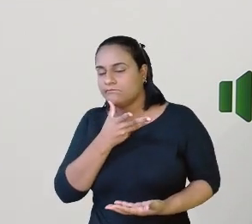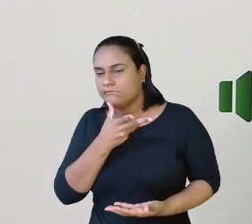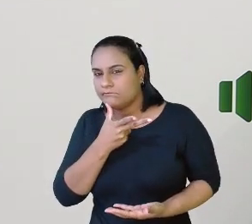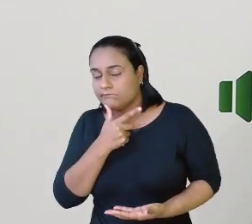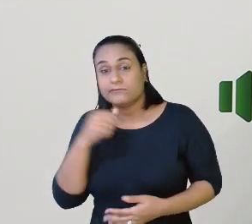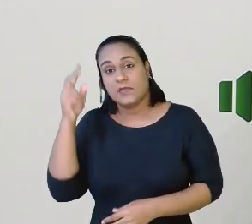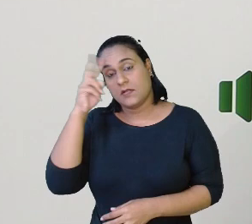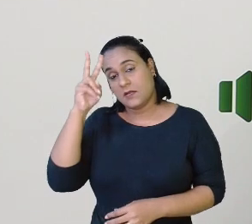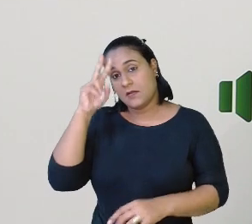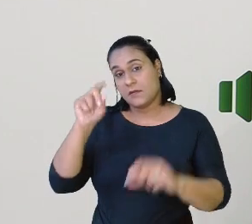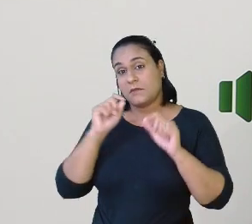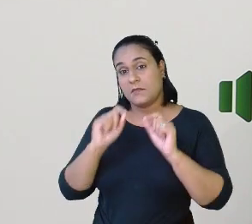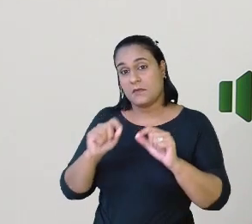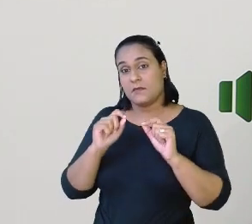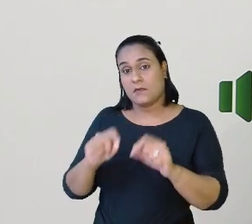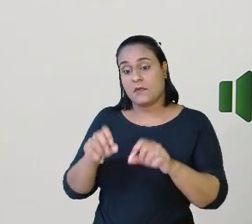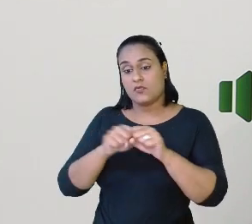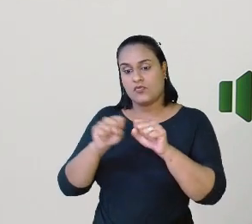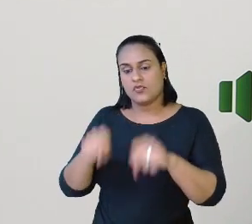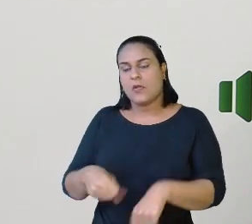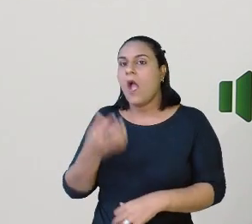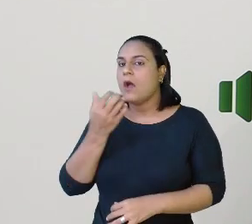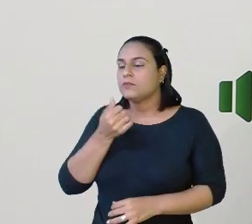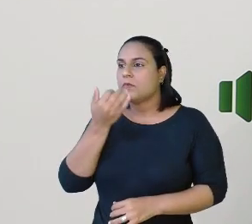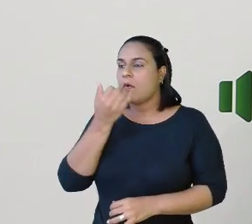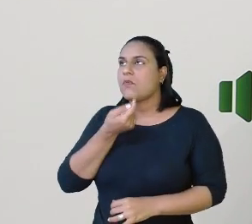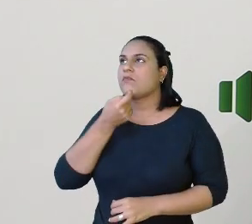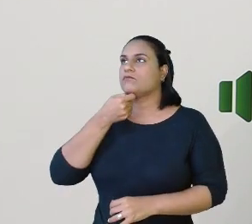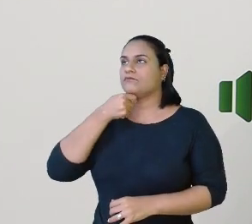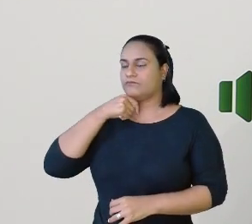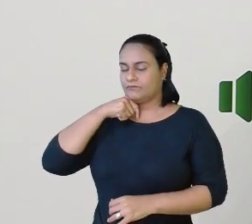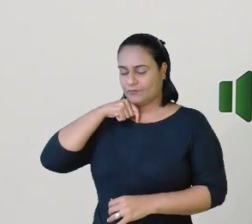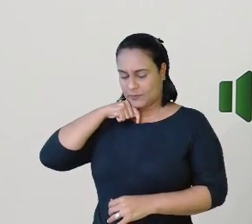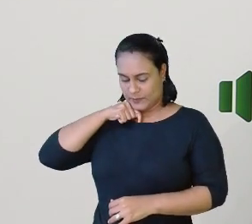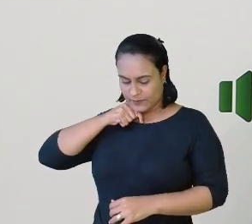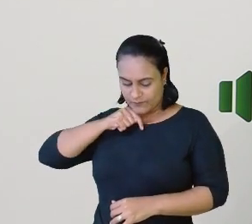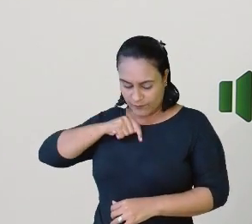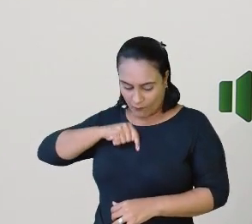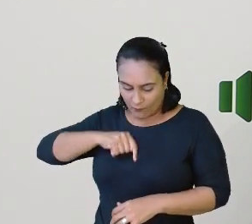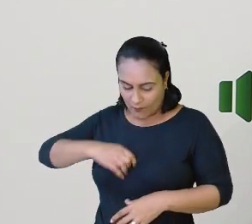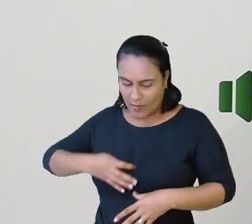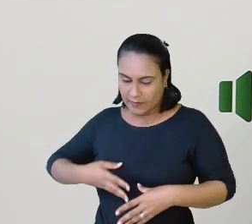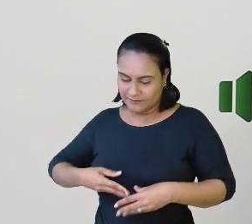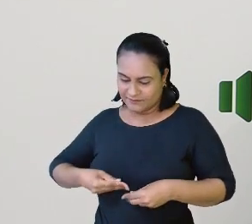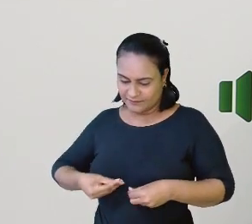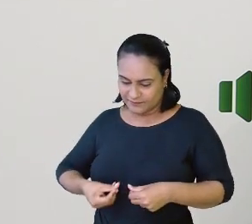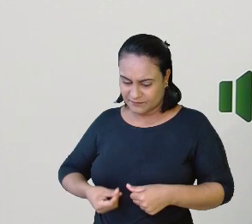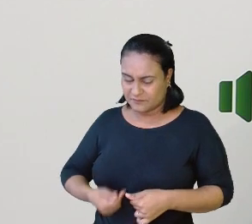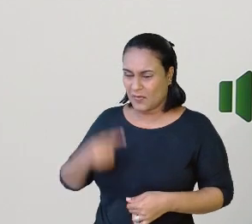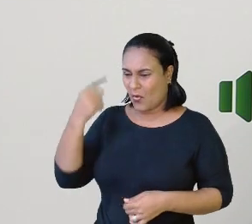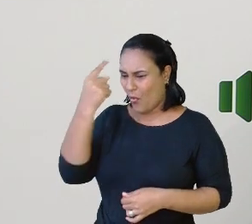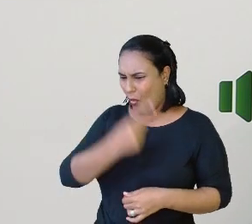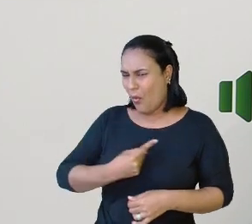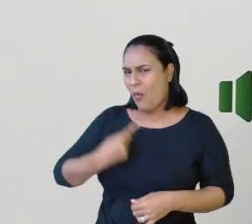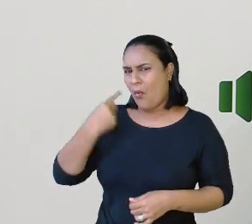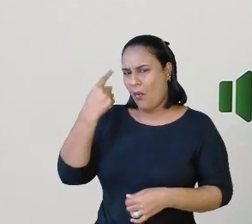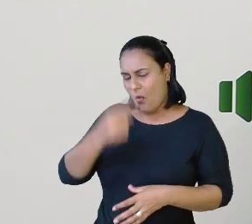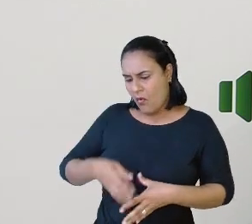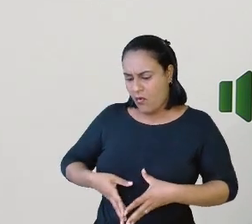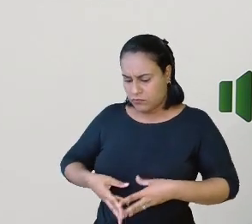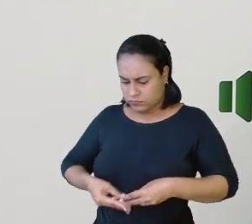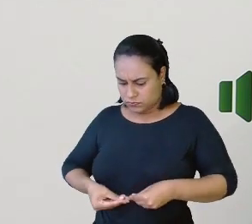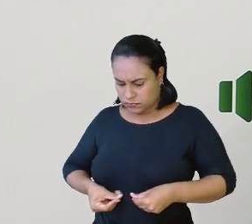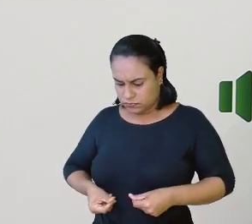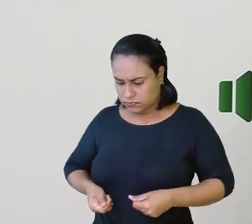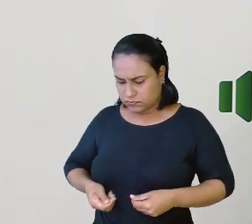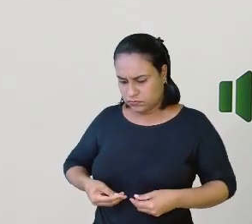basta lembrar do sistema digestivo que demora horas e horas para digerir os alimentos. Então a